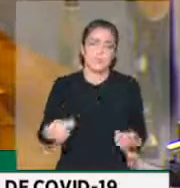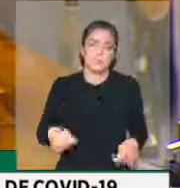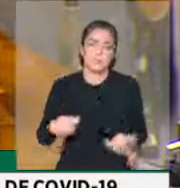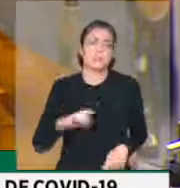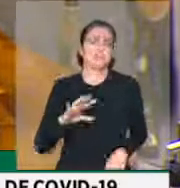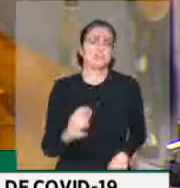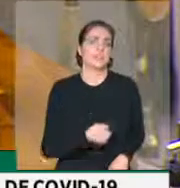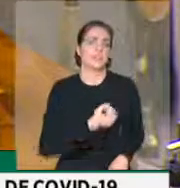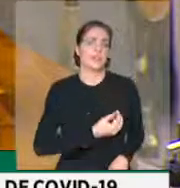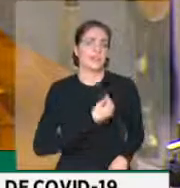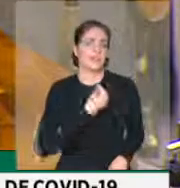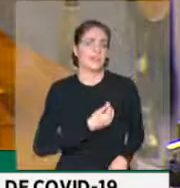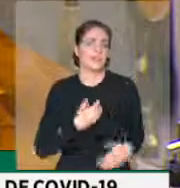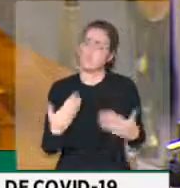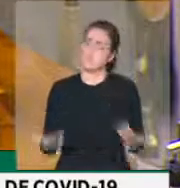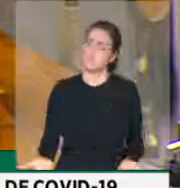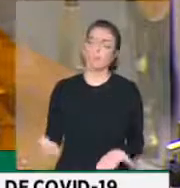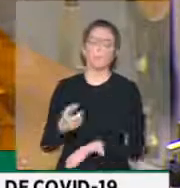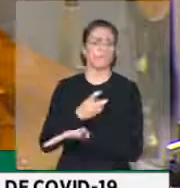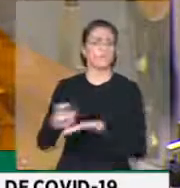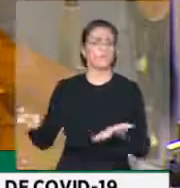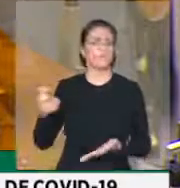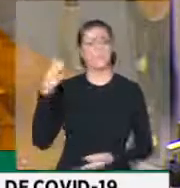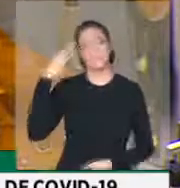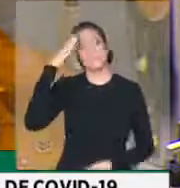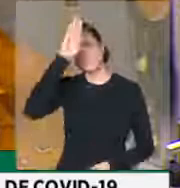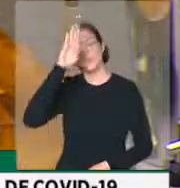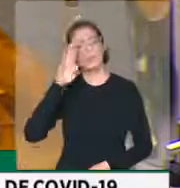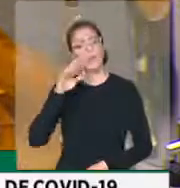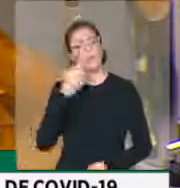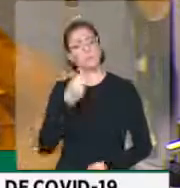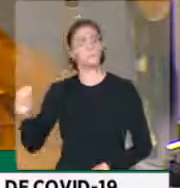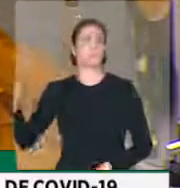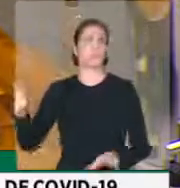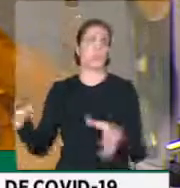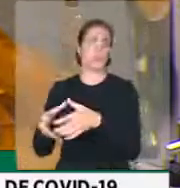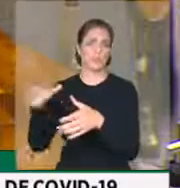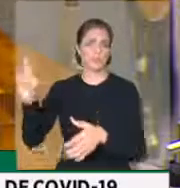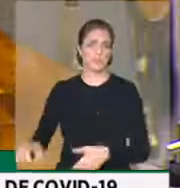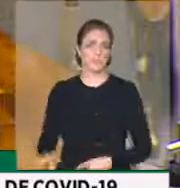fundamental e determinante derrotar Jair Messias Bolsonaro e toda a sua trupe da extrema-direita.